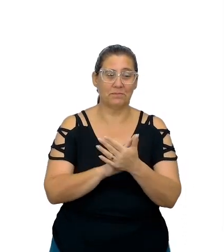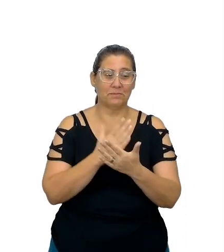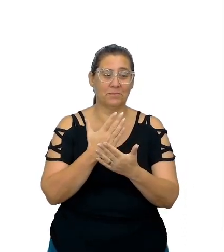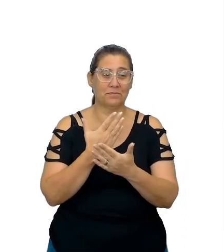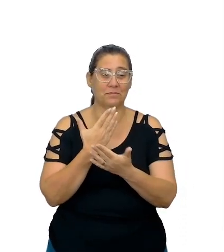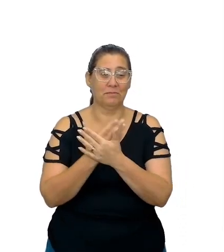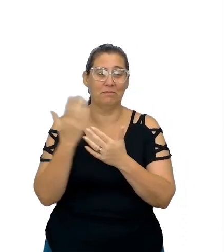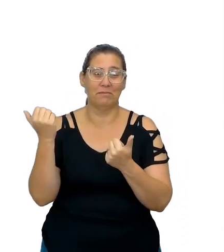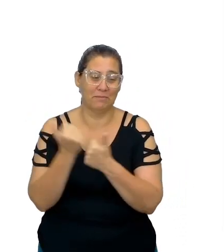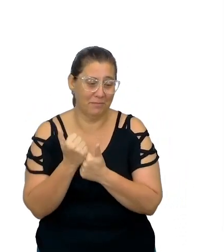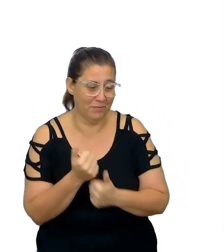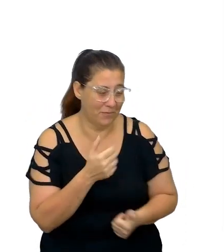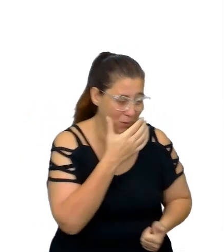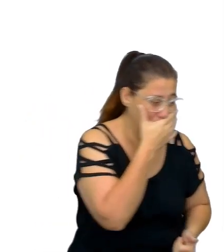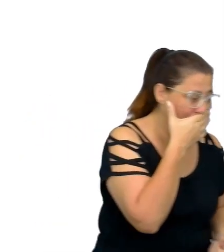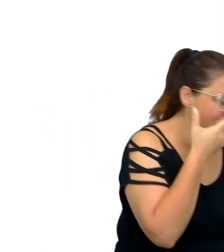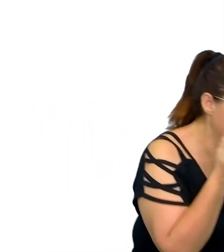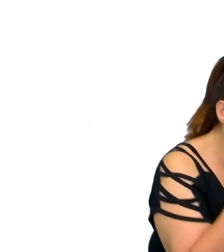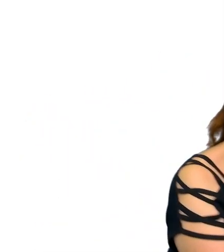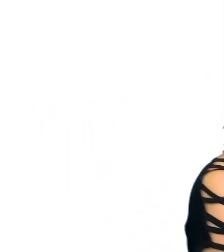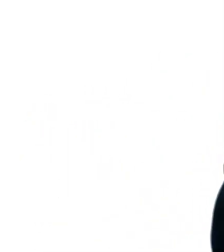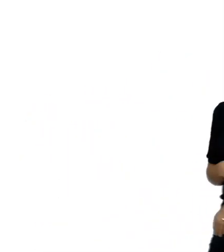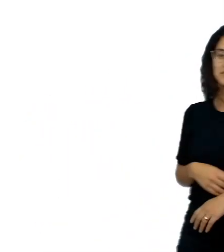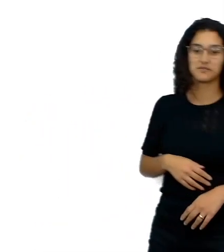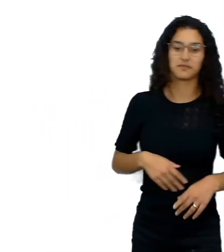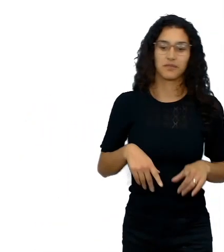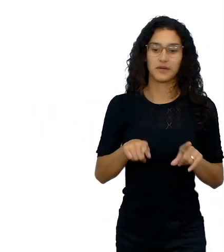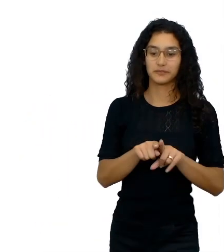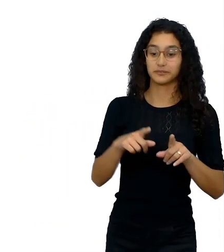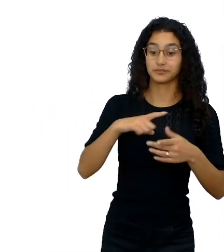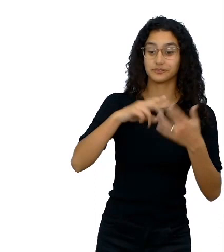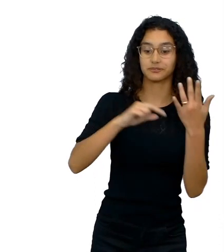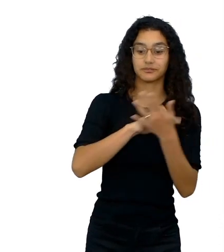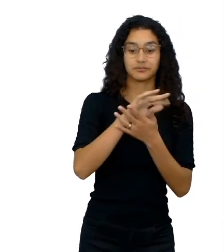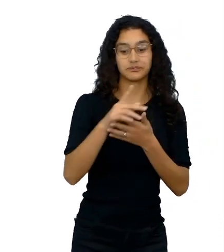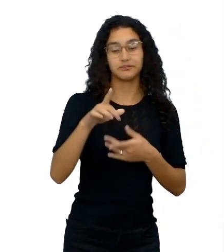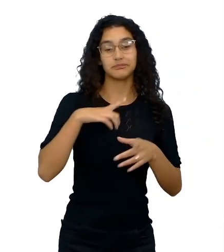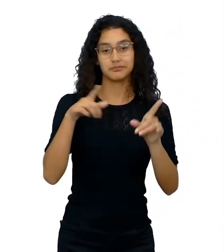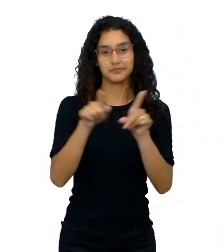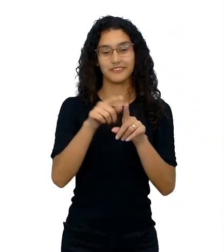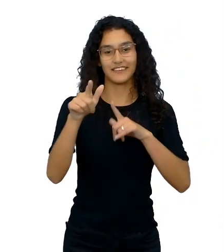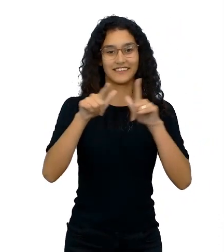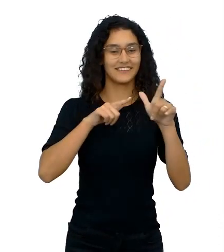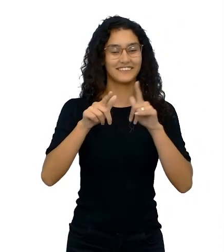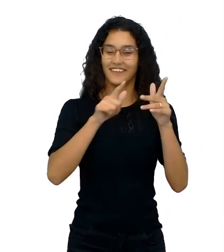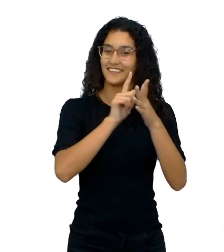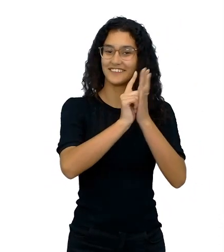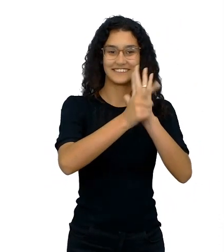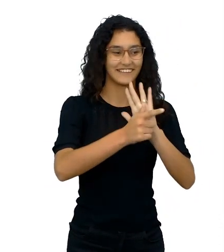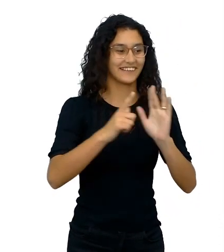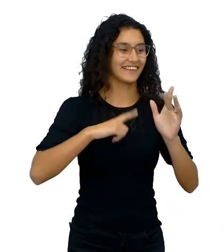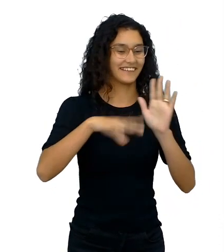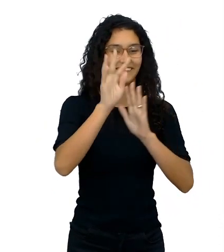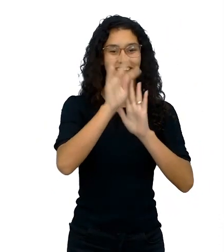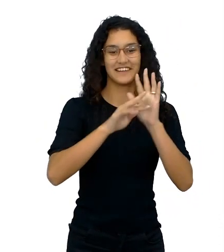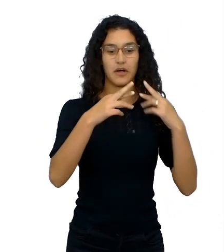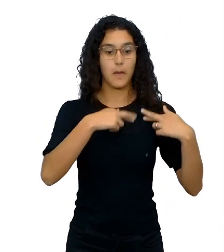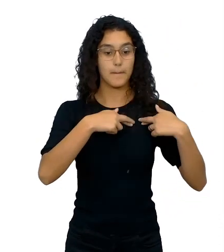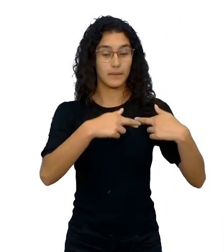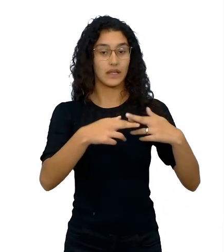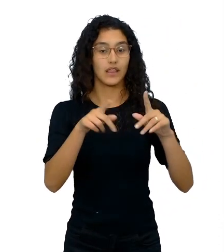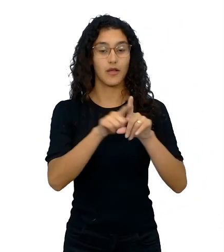consiga trabalhar em várias plataformas. Então, há muitos ganhos de se trabalhar com o gênero textual romance